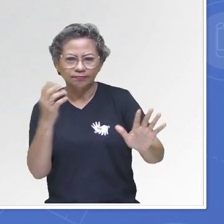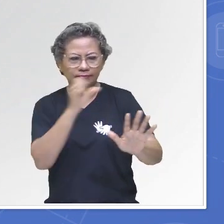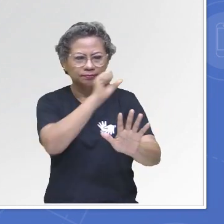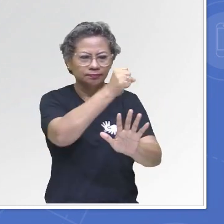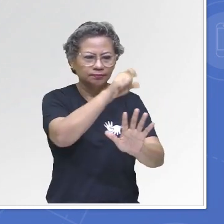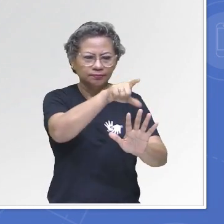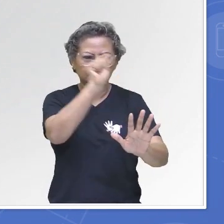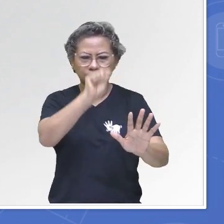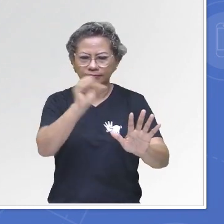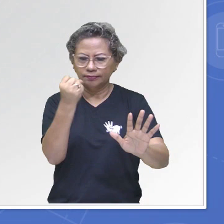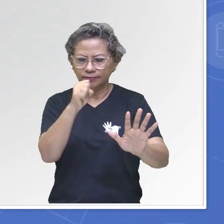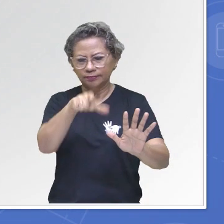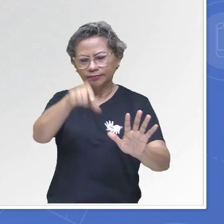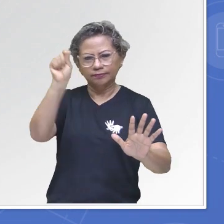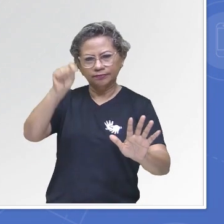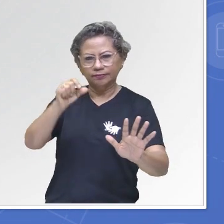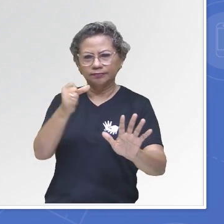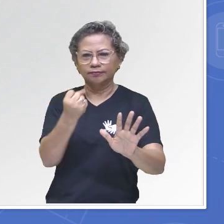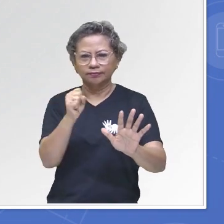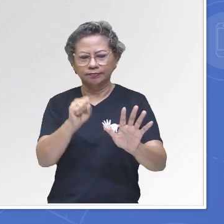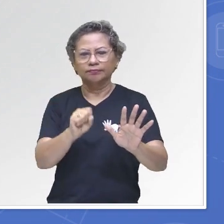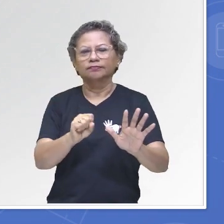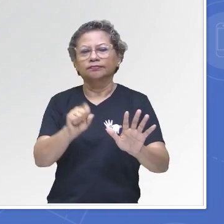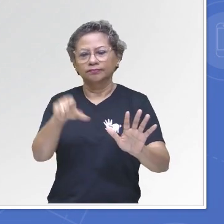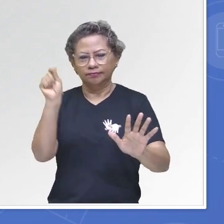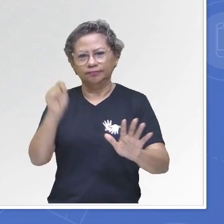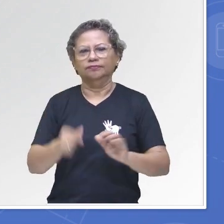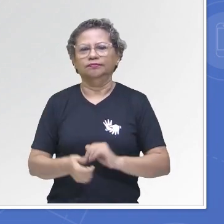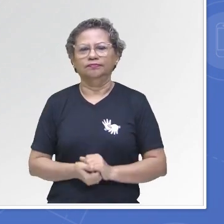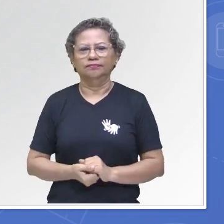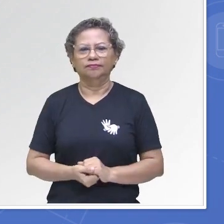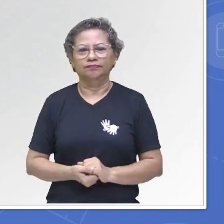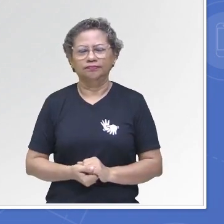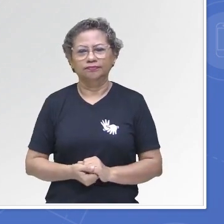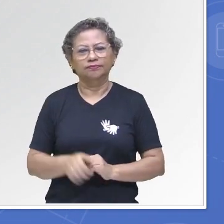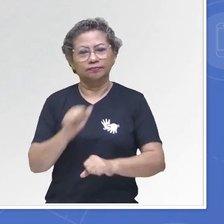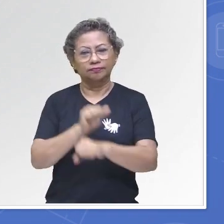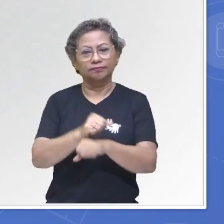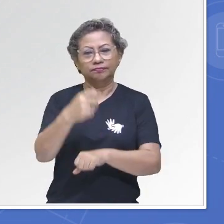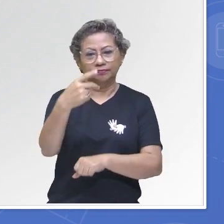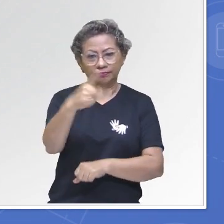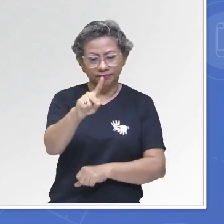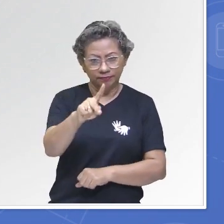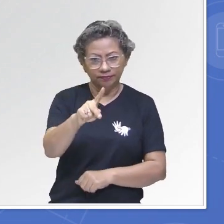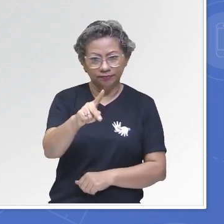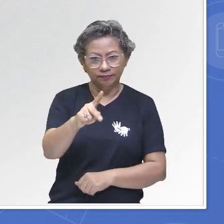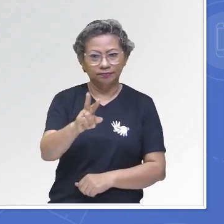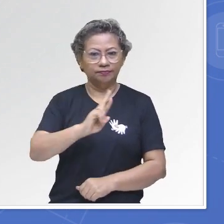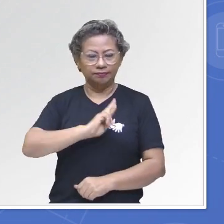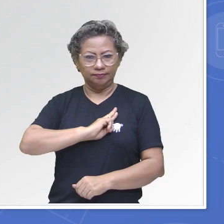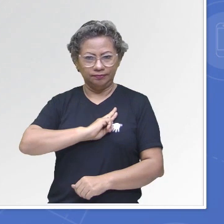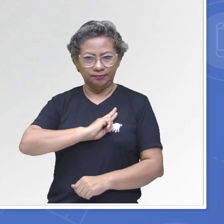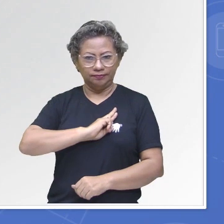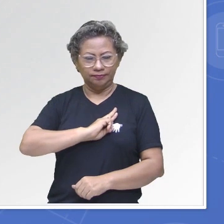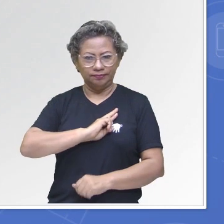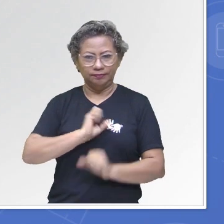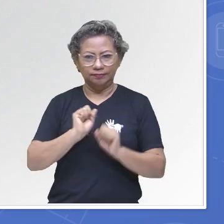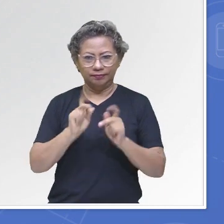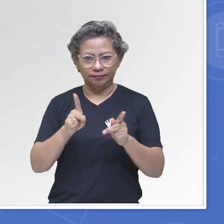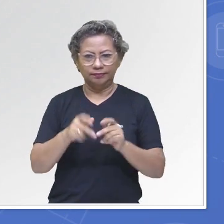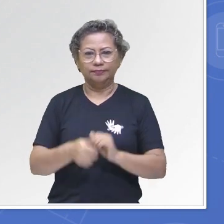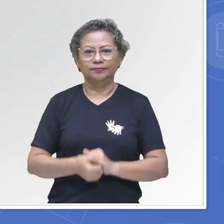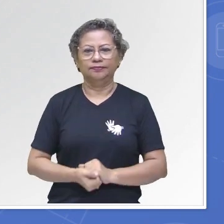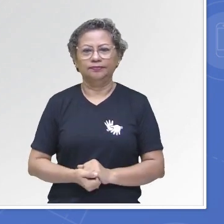fila. Então, vou dar aí um tempinho para vocês analisarem as 3 questões e daqui a pouco a gente retorna aí para a